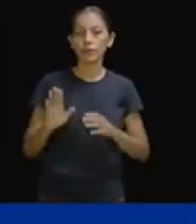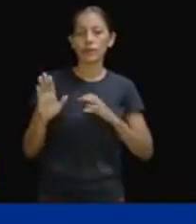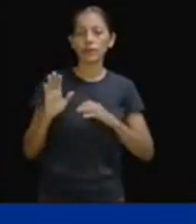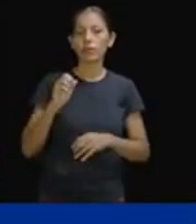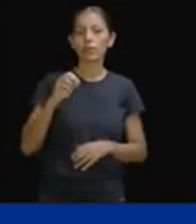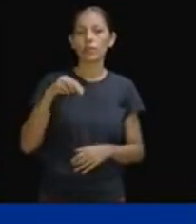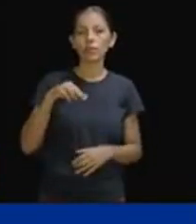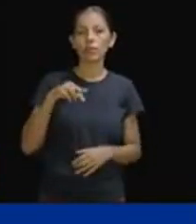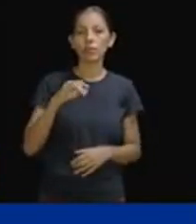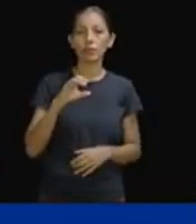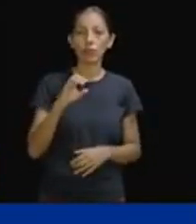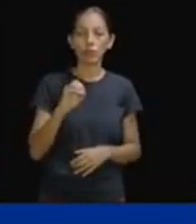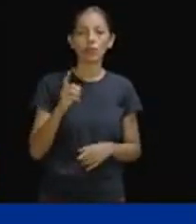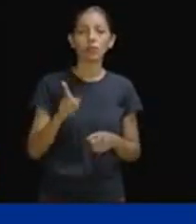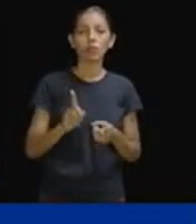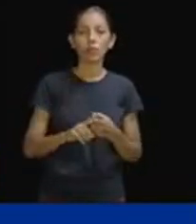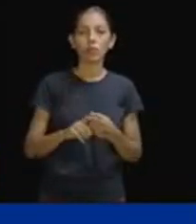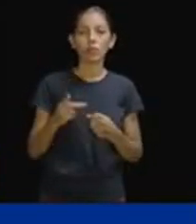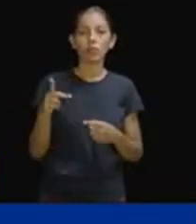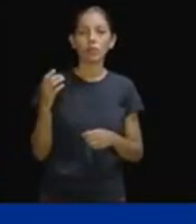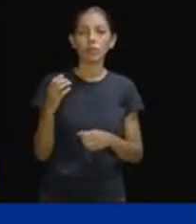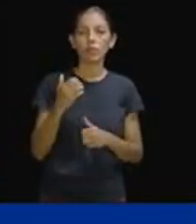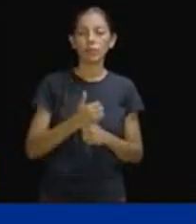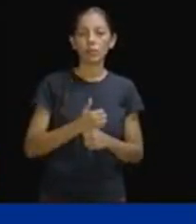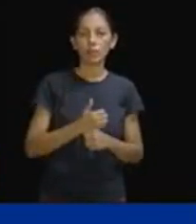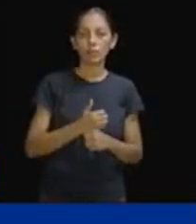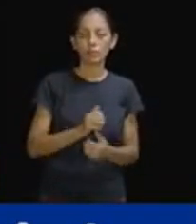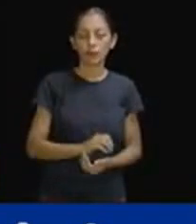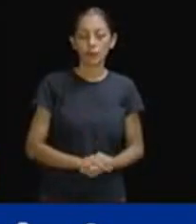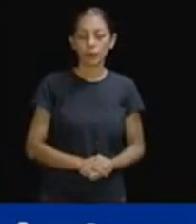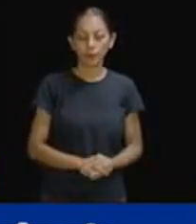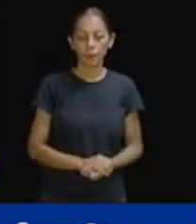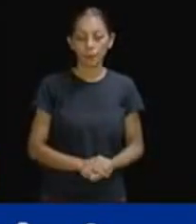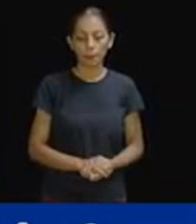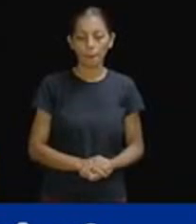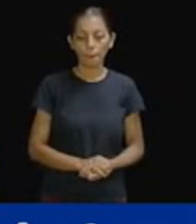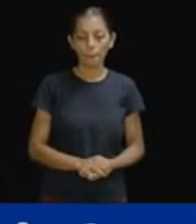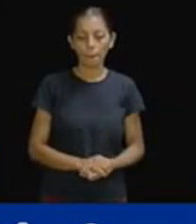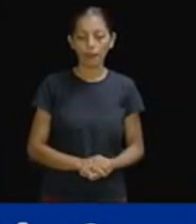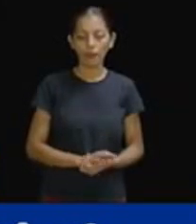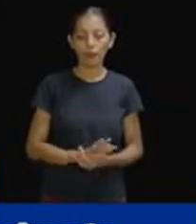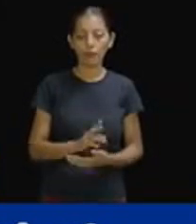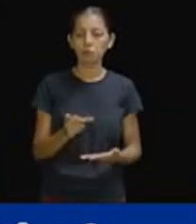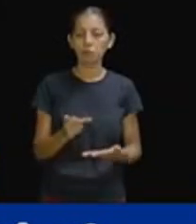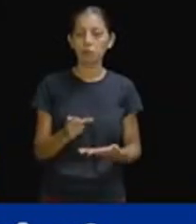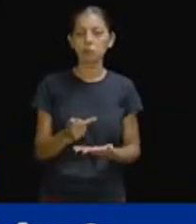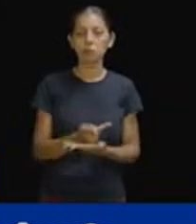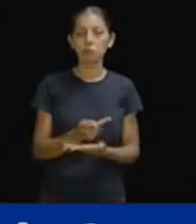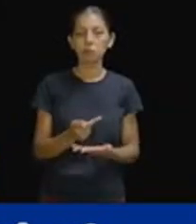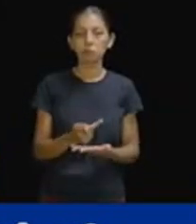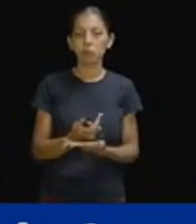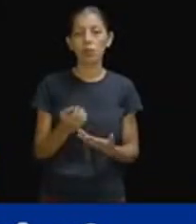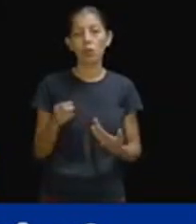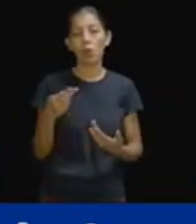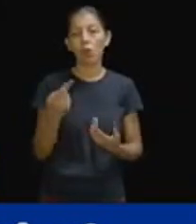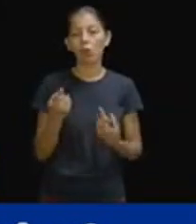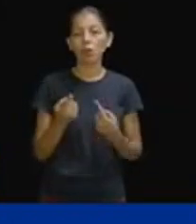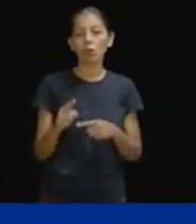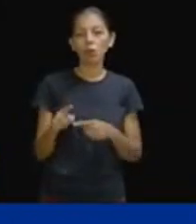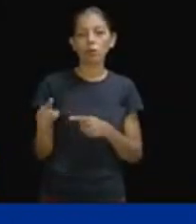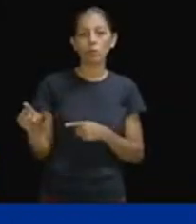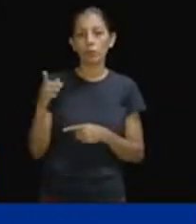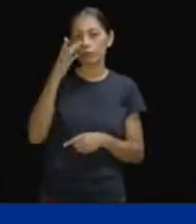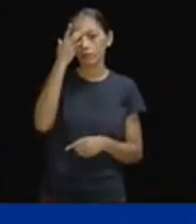Mauro. Na verdade, não trouxe nenhum prejuízo ao eleitor quanto ao